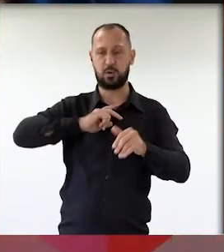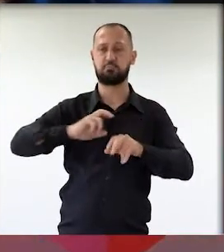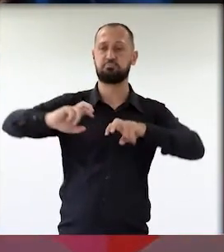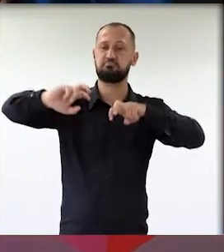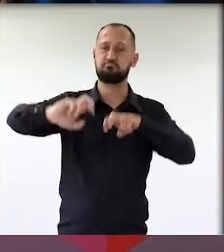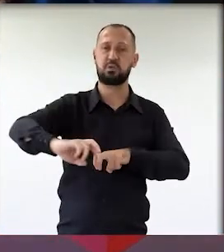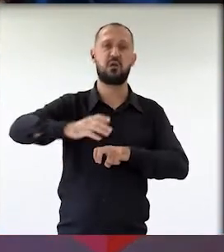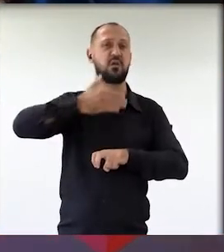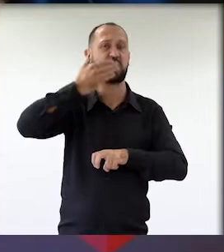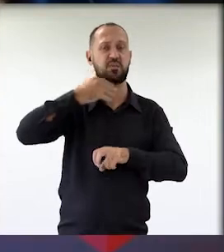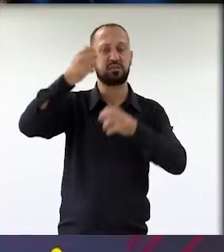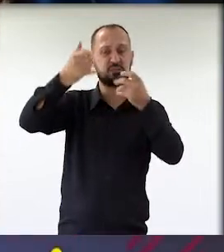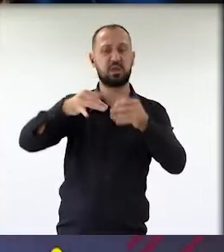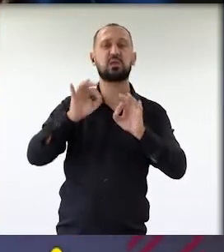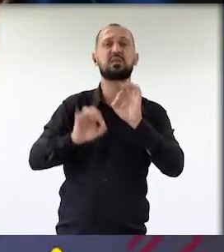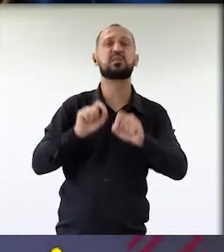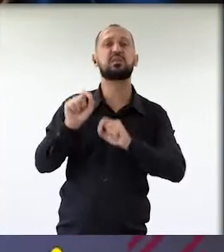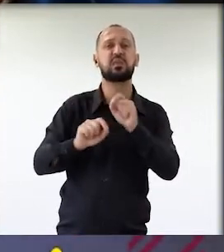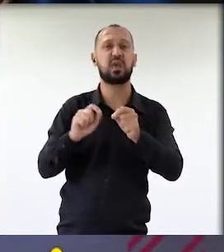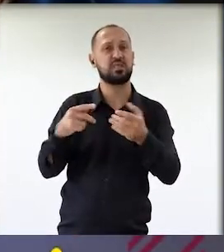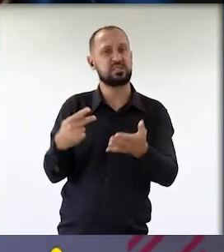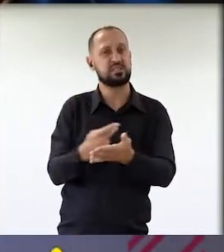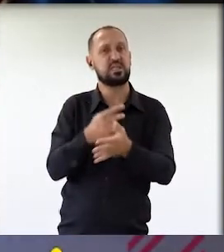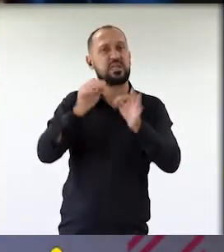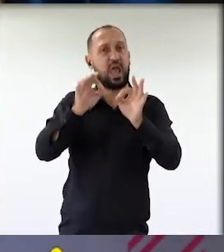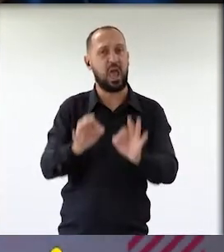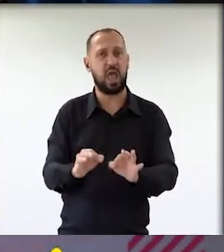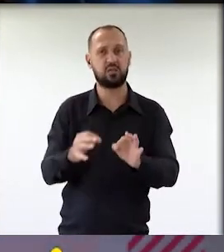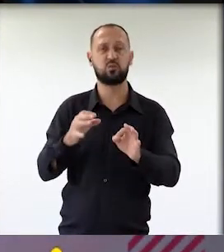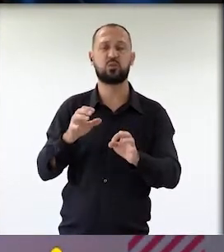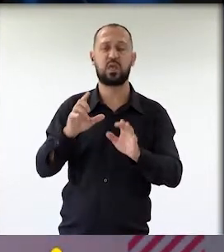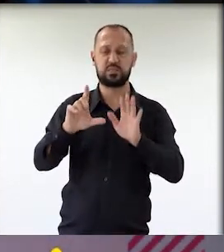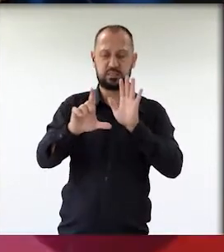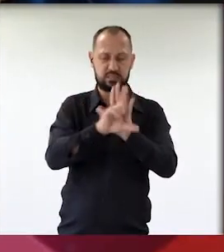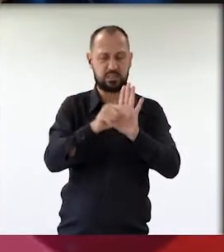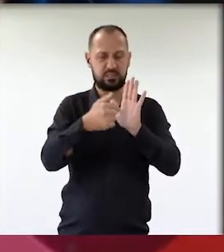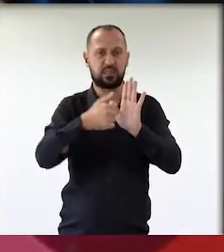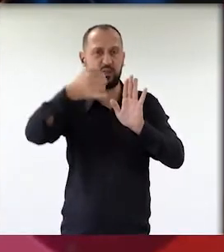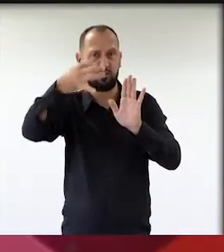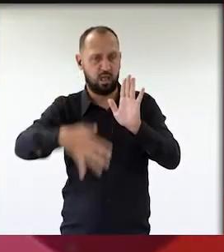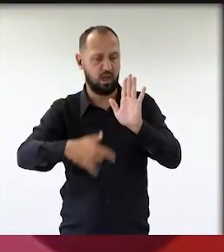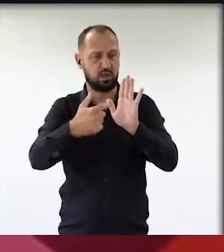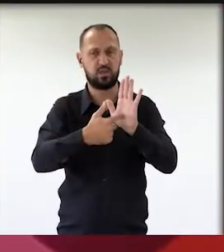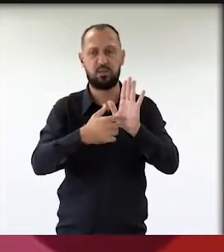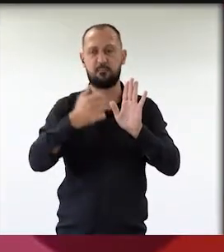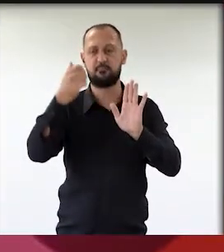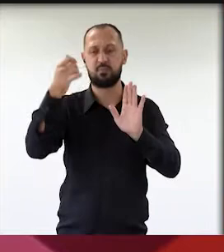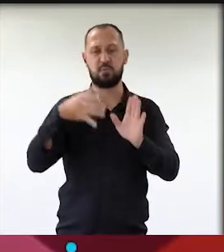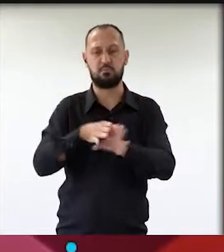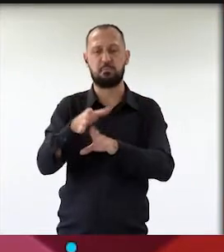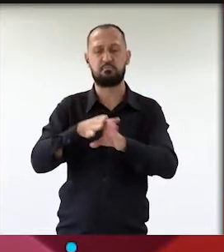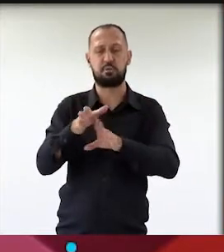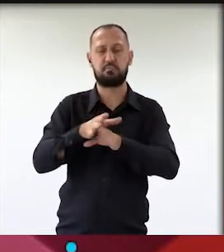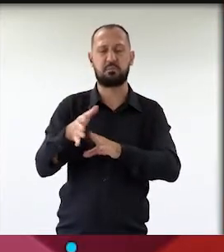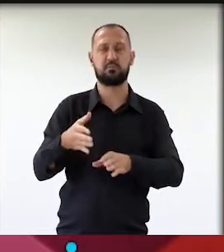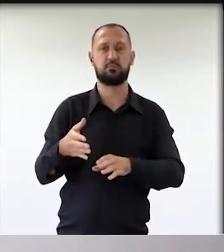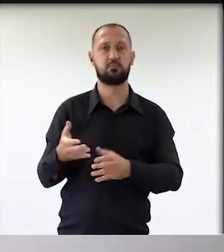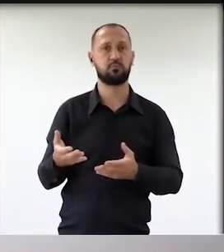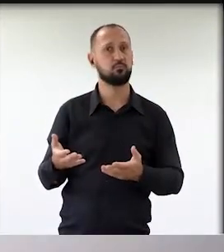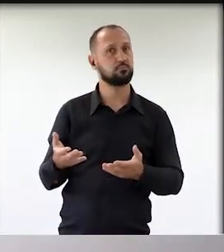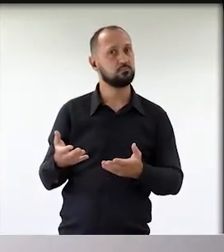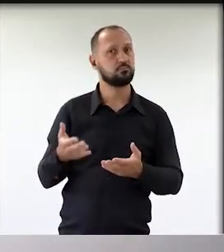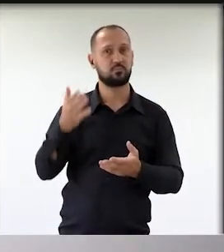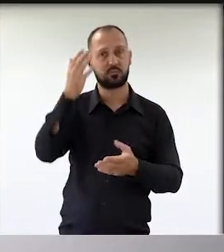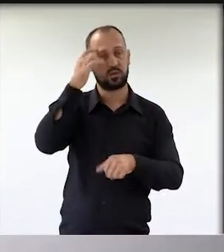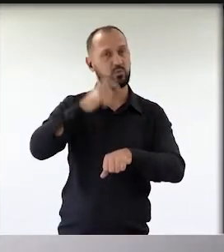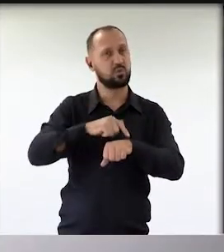gabinete, expor a elas o que é o correto, o que é o legal, né, o que está escrito na lei, nós